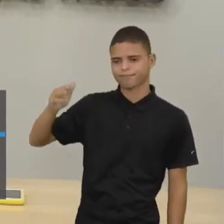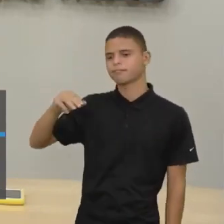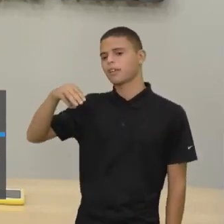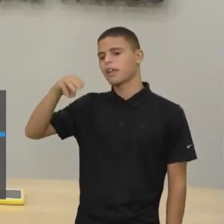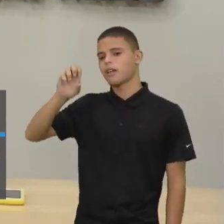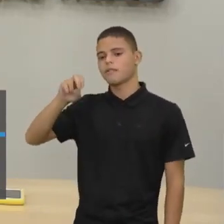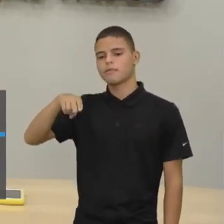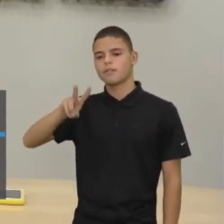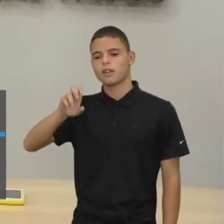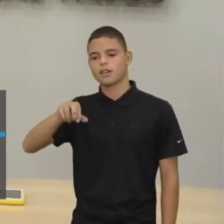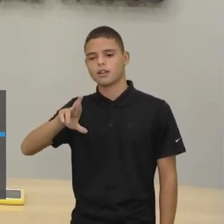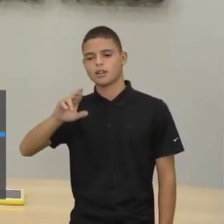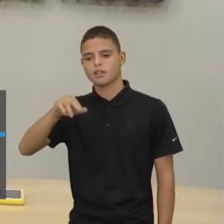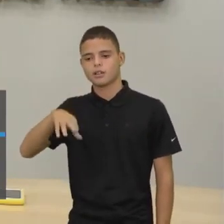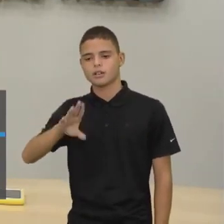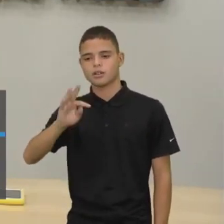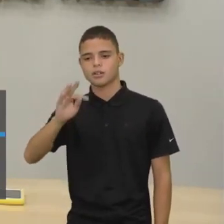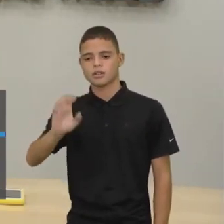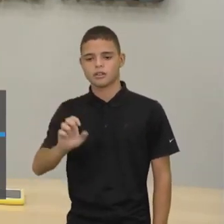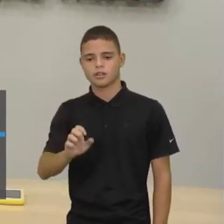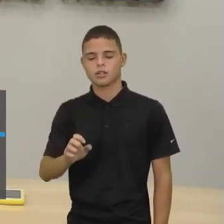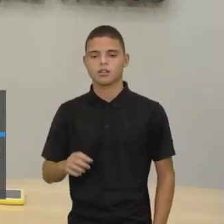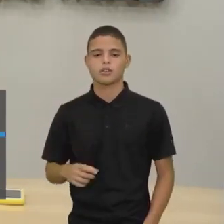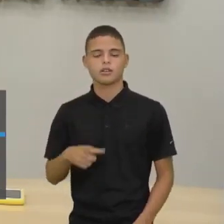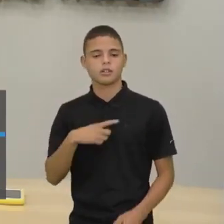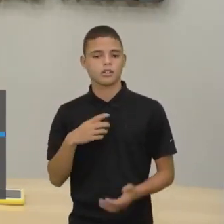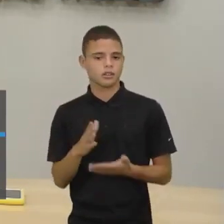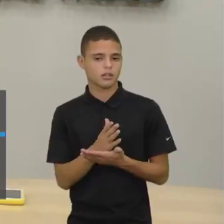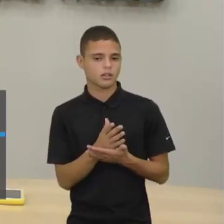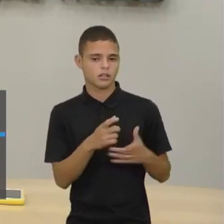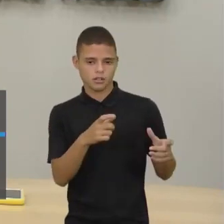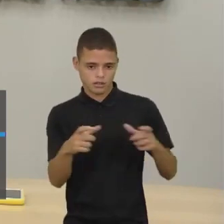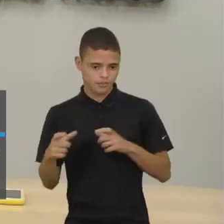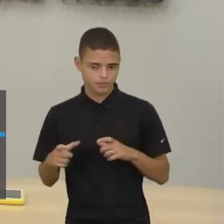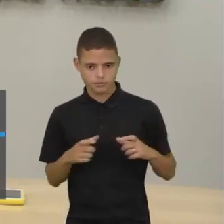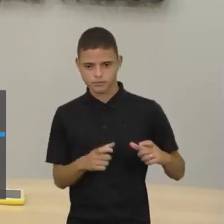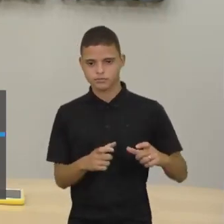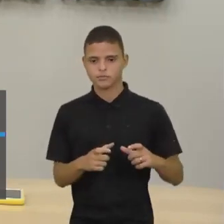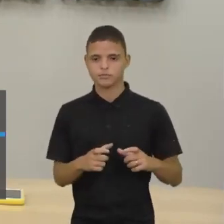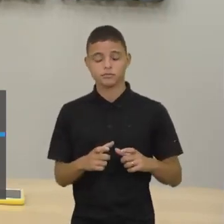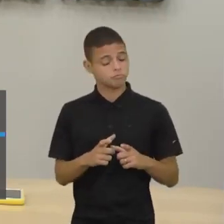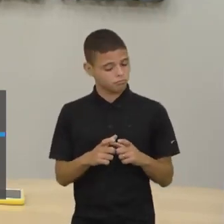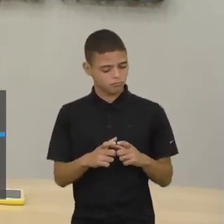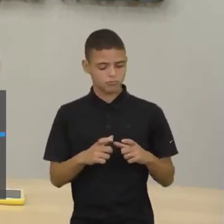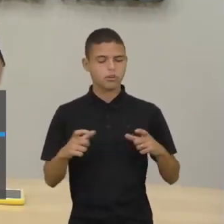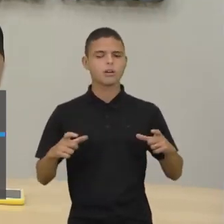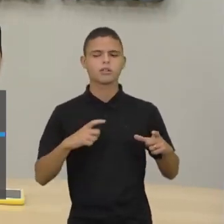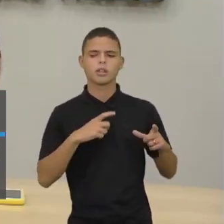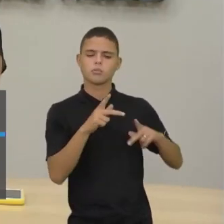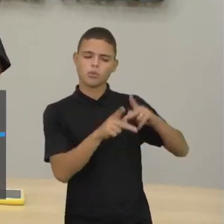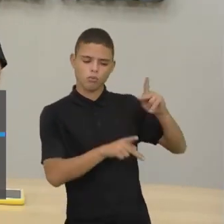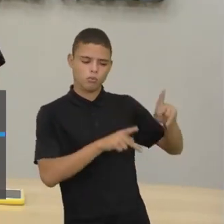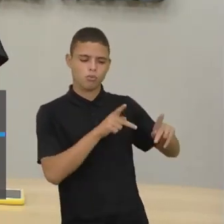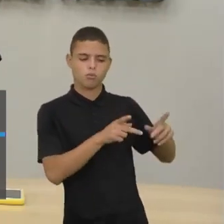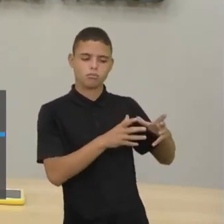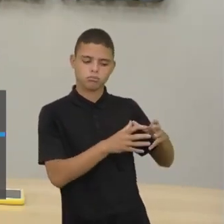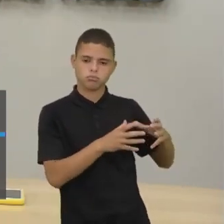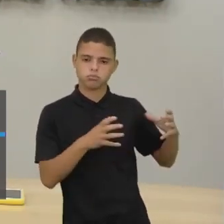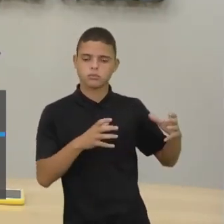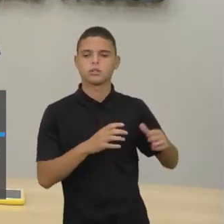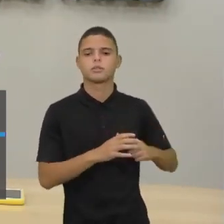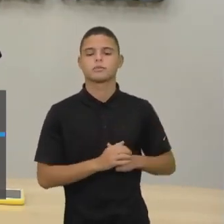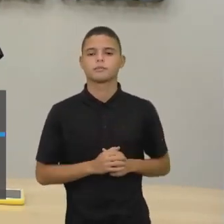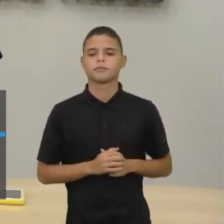melhor sobre ele, né? E ele está assim, ele tem regiões aí que são vastamente povoadas, né? Obviamente nós temos os dois